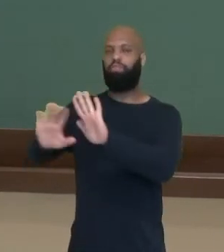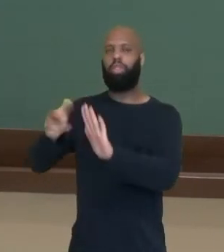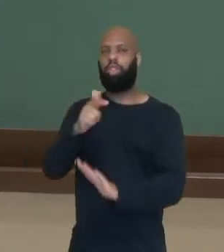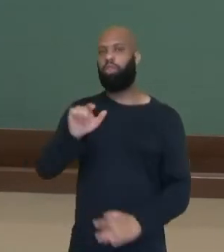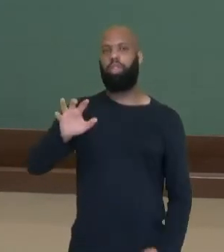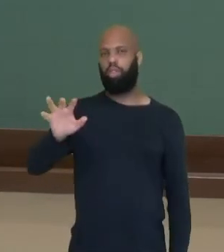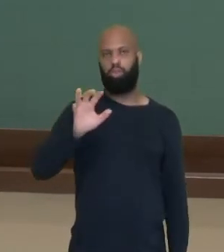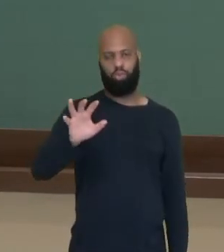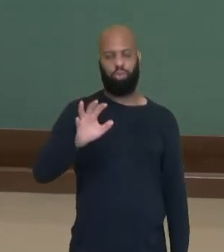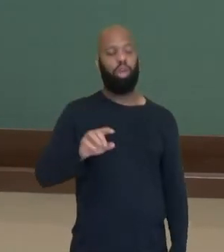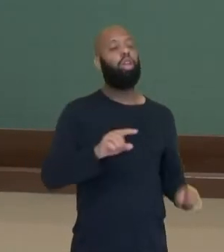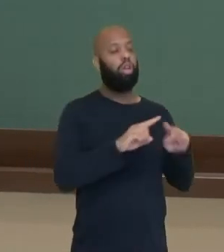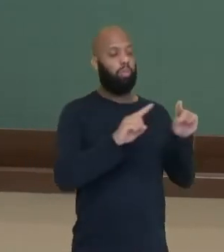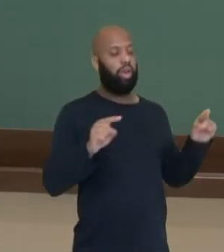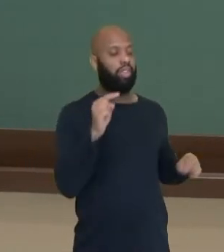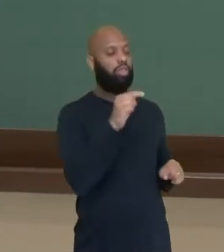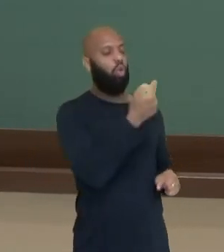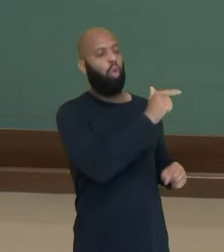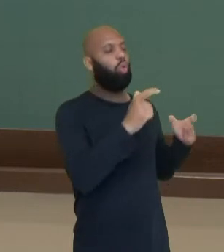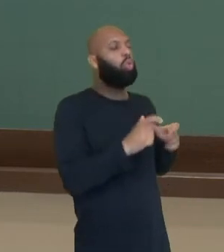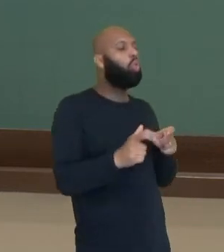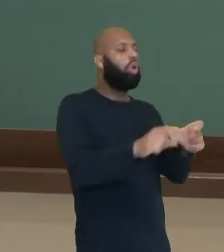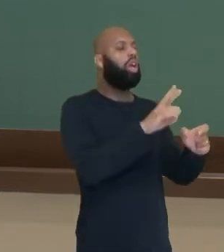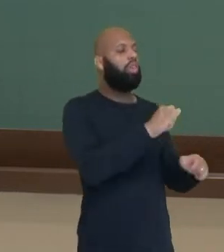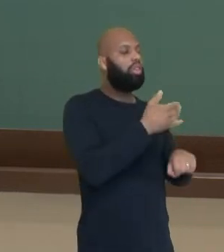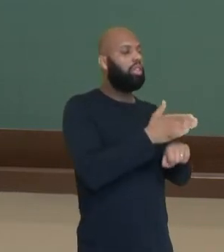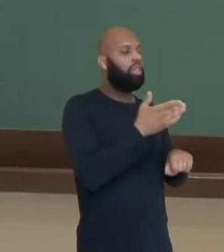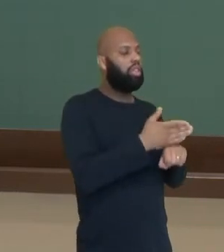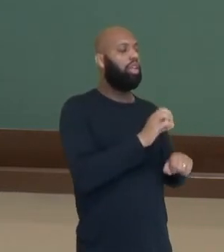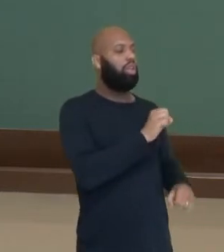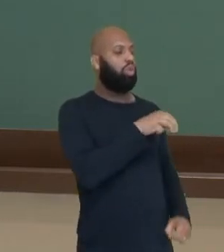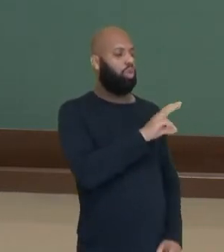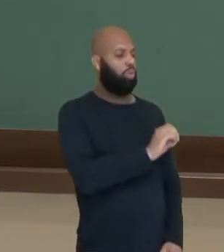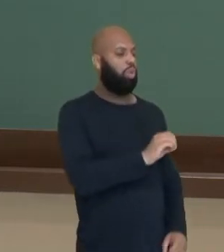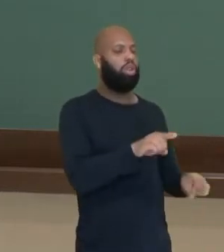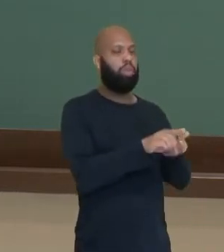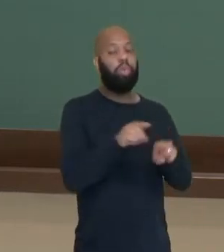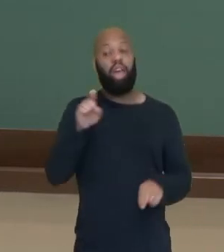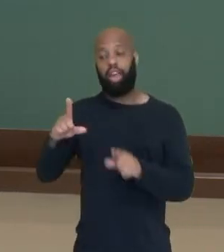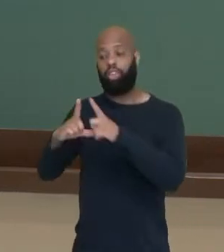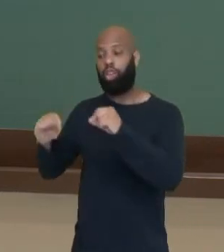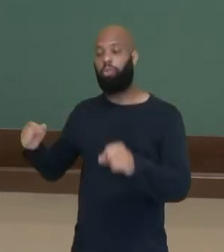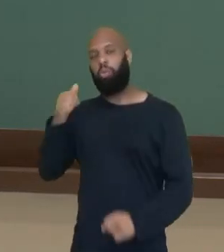do Japão, não tem categoria de peso e também as mulheres não podem lutar.